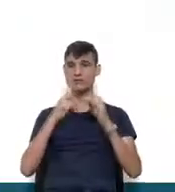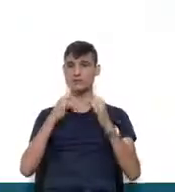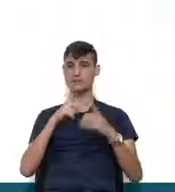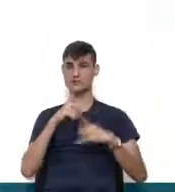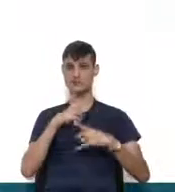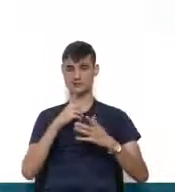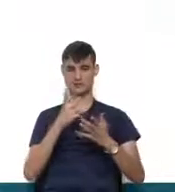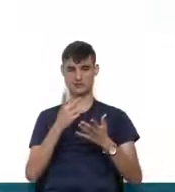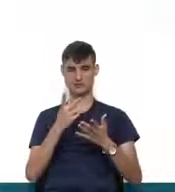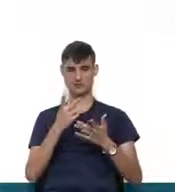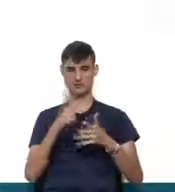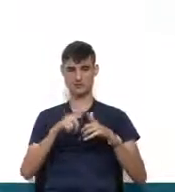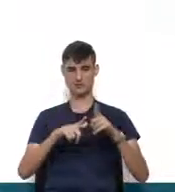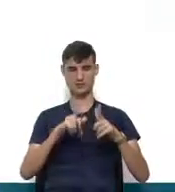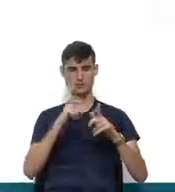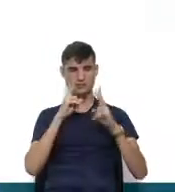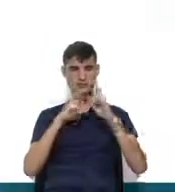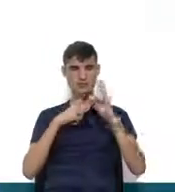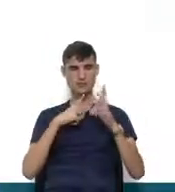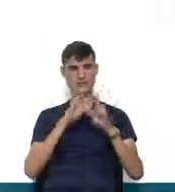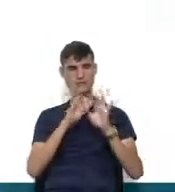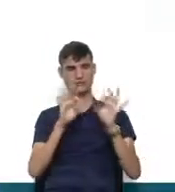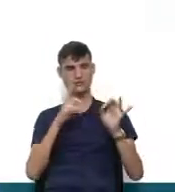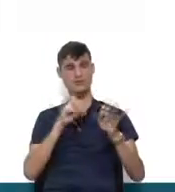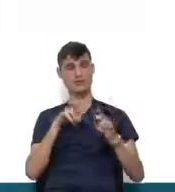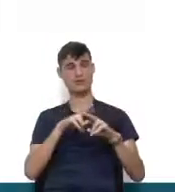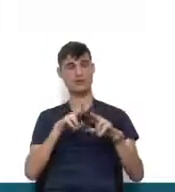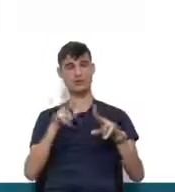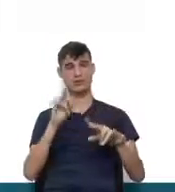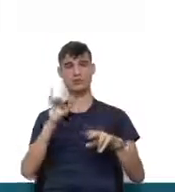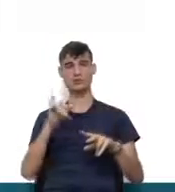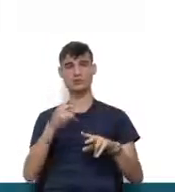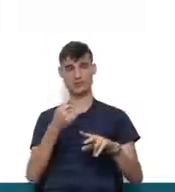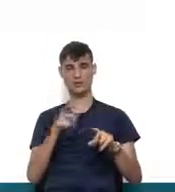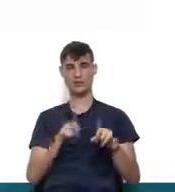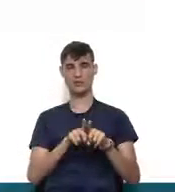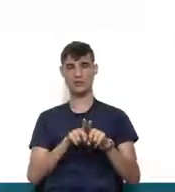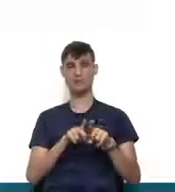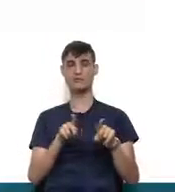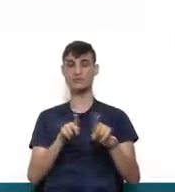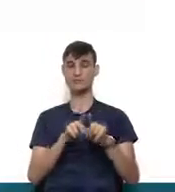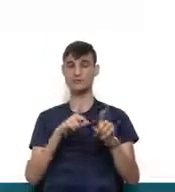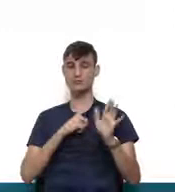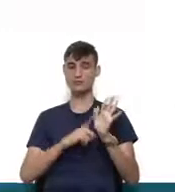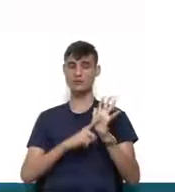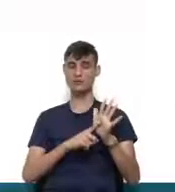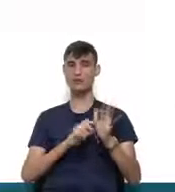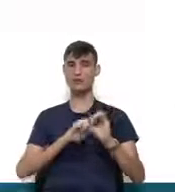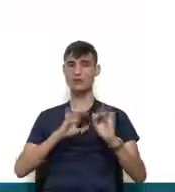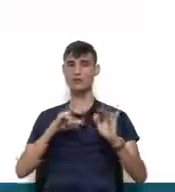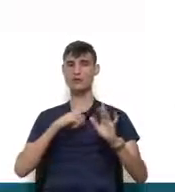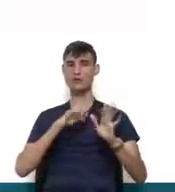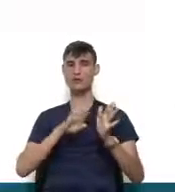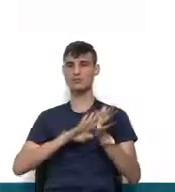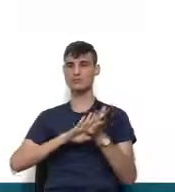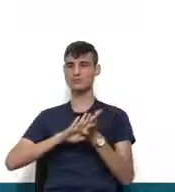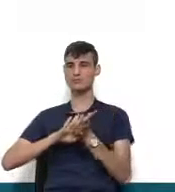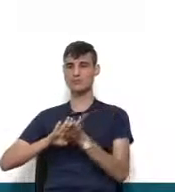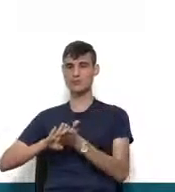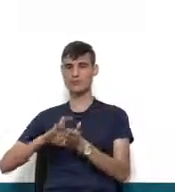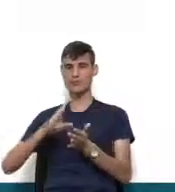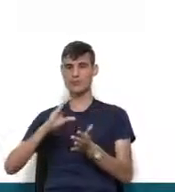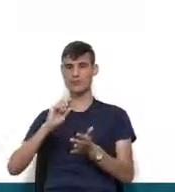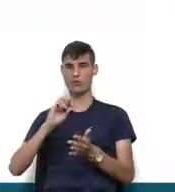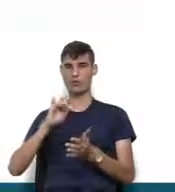eu estou trabalhando em algumas literaturas, ele pode aparecer como J. E vai aparecer também o isolamento do